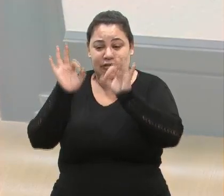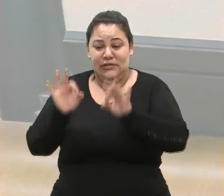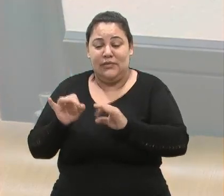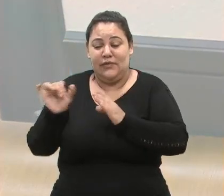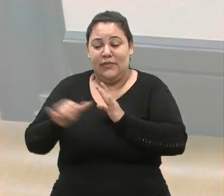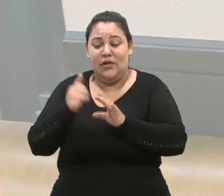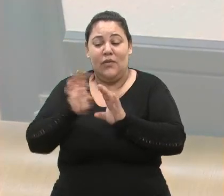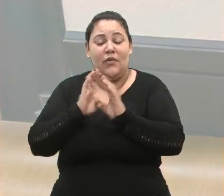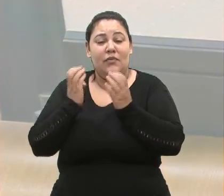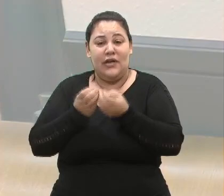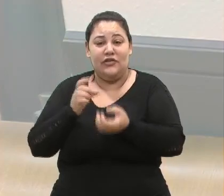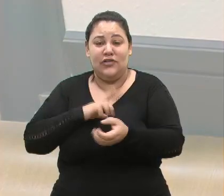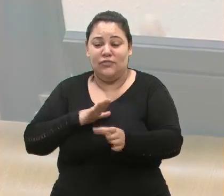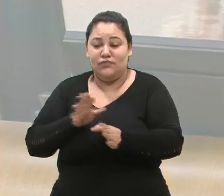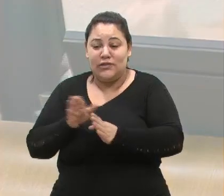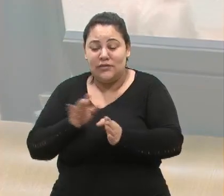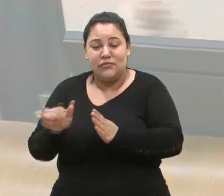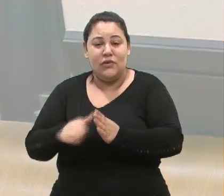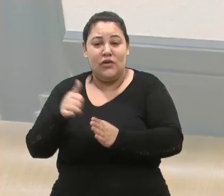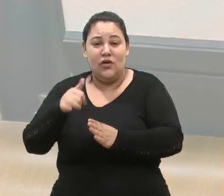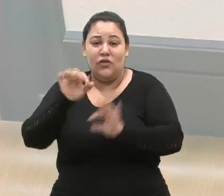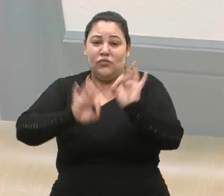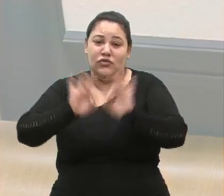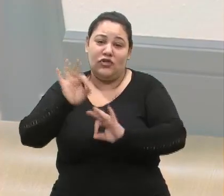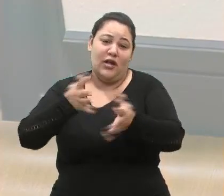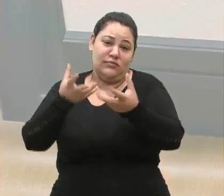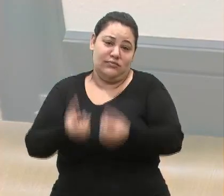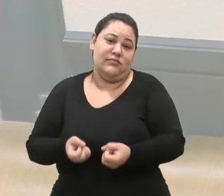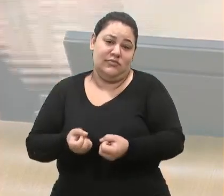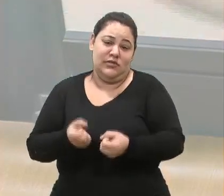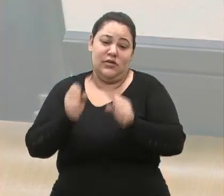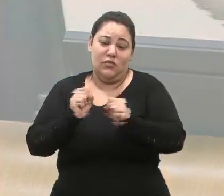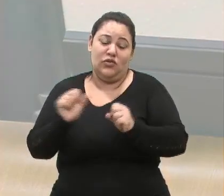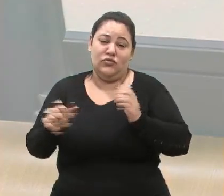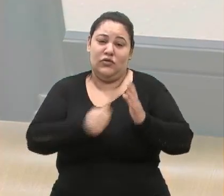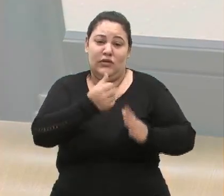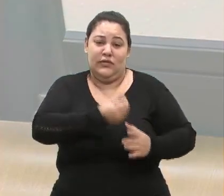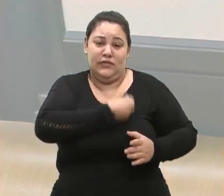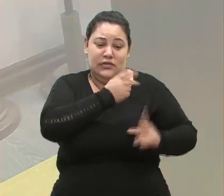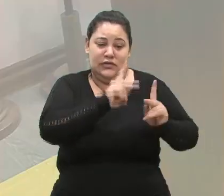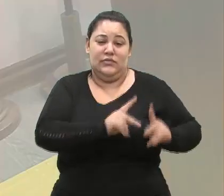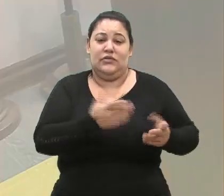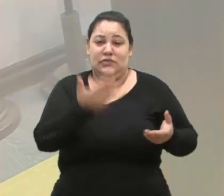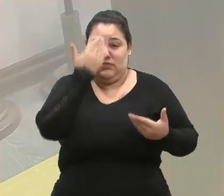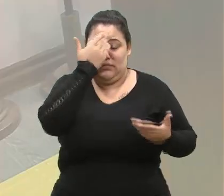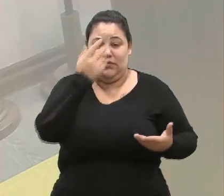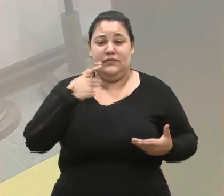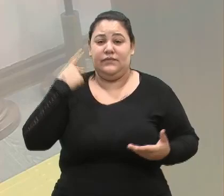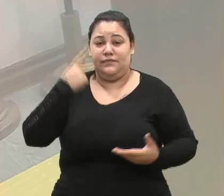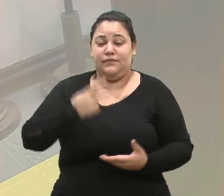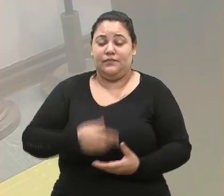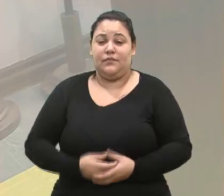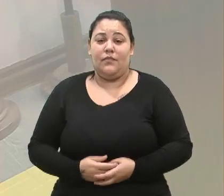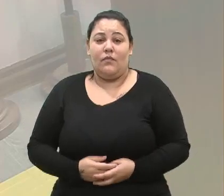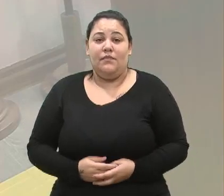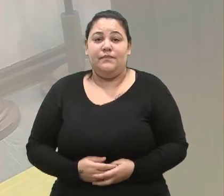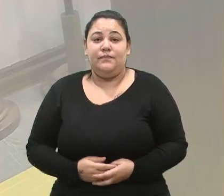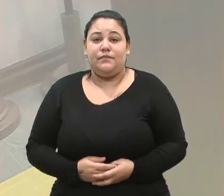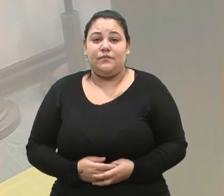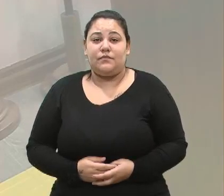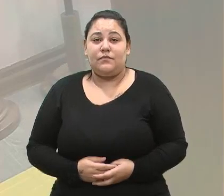né, este projeto, né, que possa melhorar a vida das pessoas. Obrigado, vereador. Presidente, para